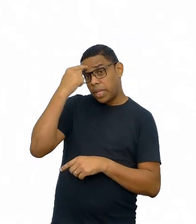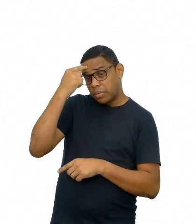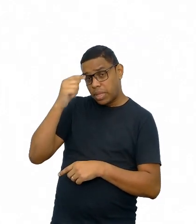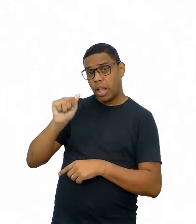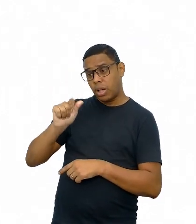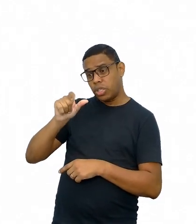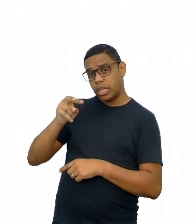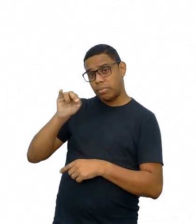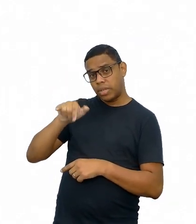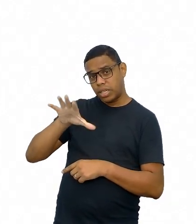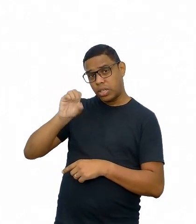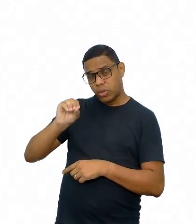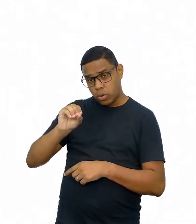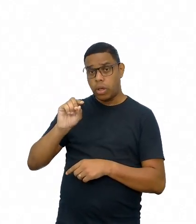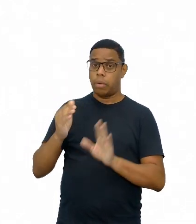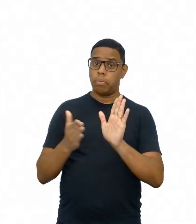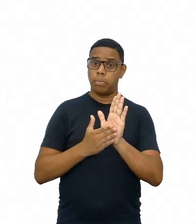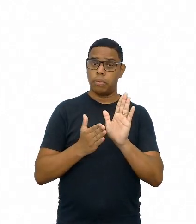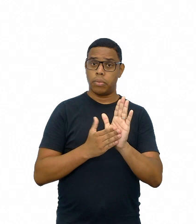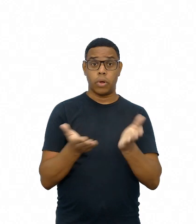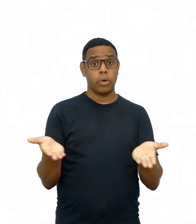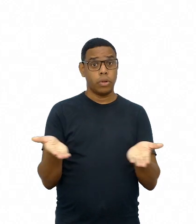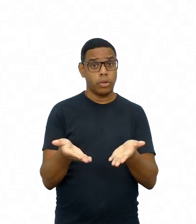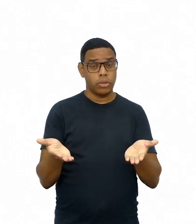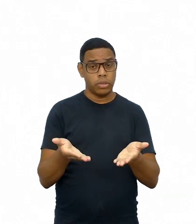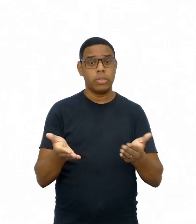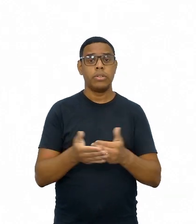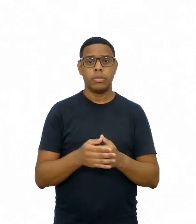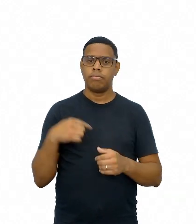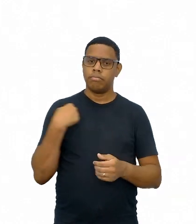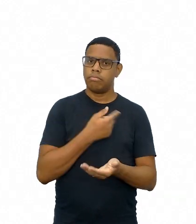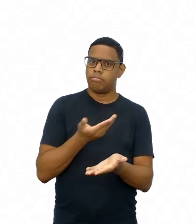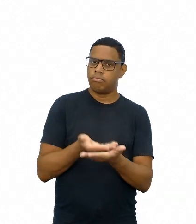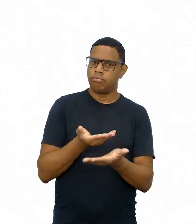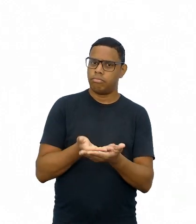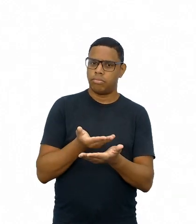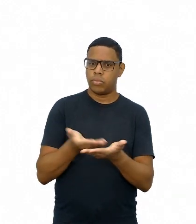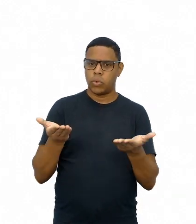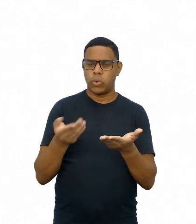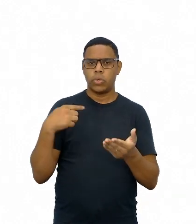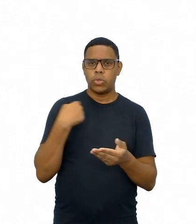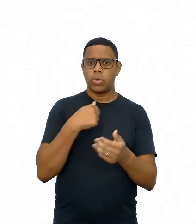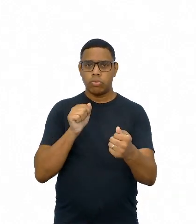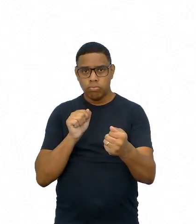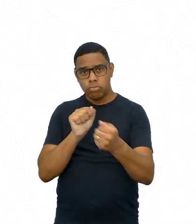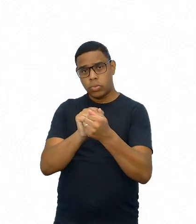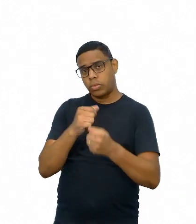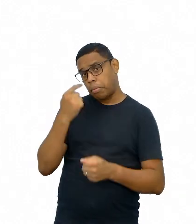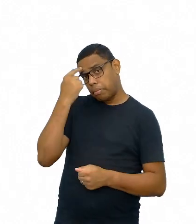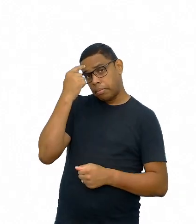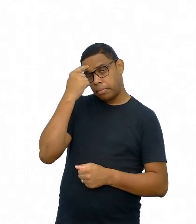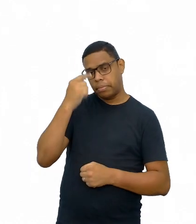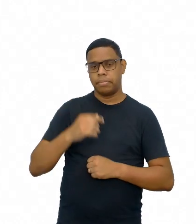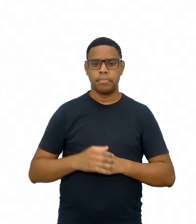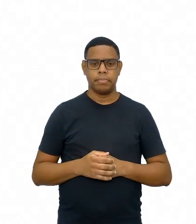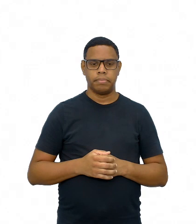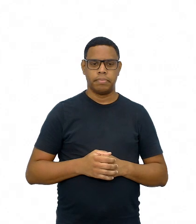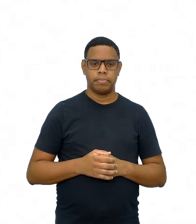algébrico? Essa é a nossa proposta de hoje, né, nosso estudo de hoje, da gente pensar juntos sobre isso.